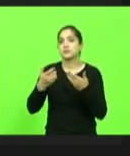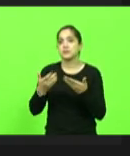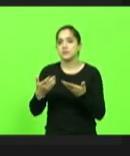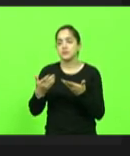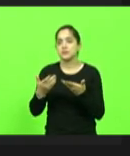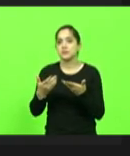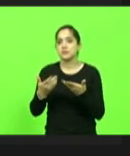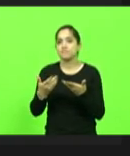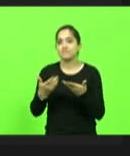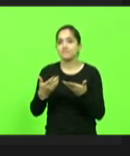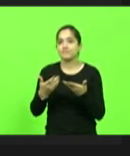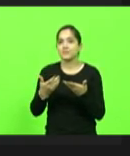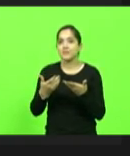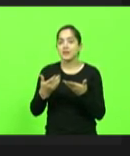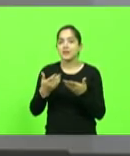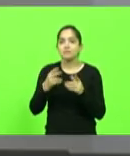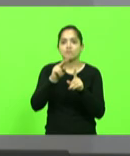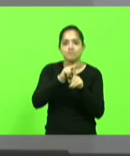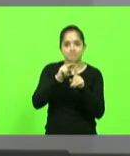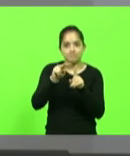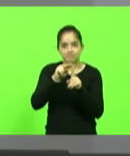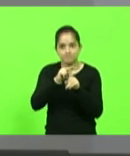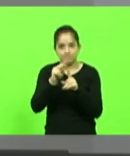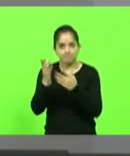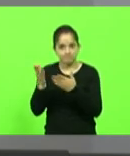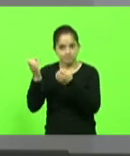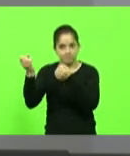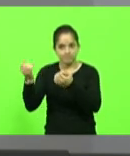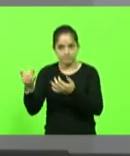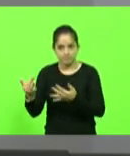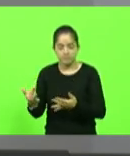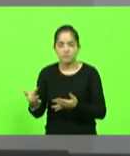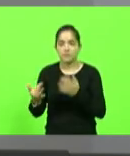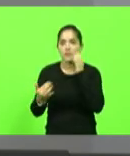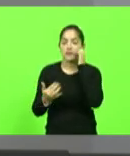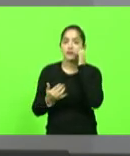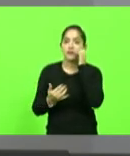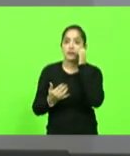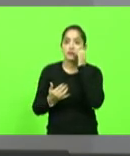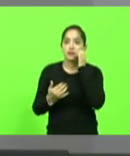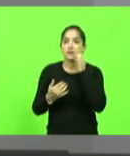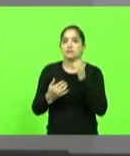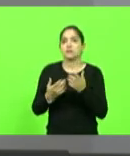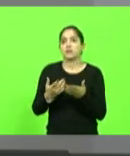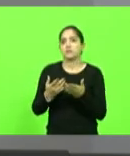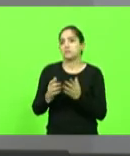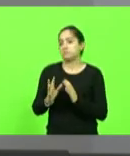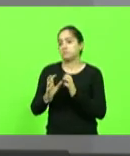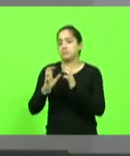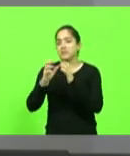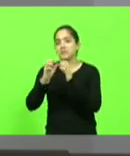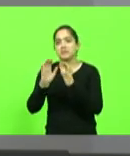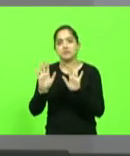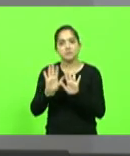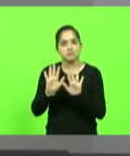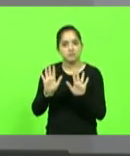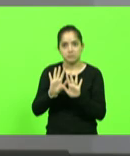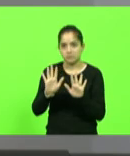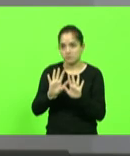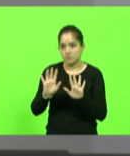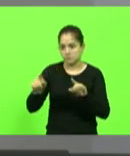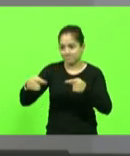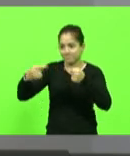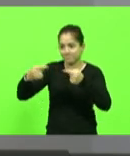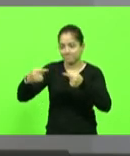um pouco na perspectiva do que a Luciane está trazendo aqui. Nós não estamos aqui brigando com a Luciane e nem fazendo disputa com